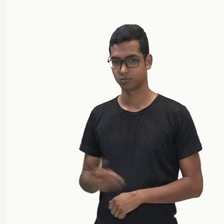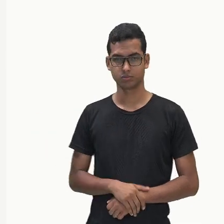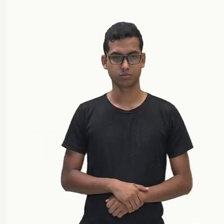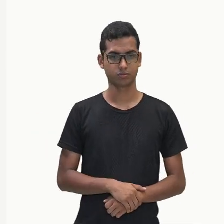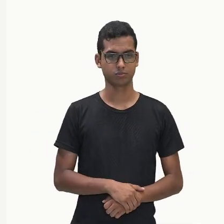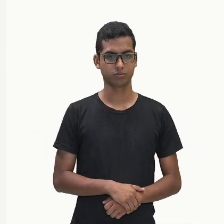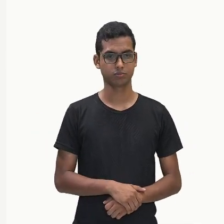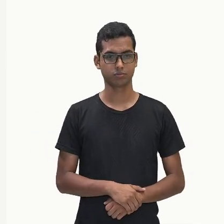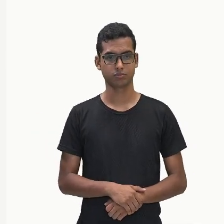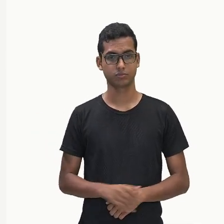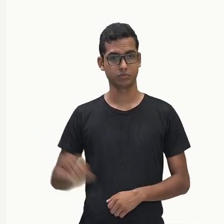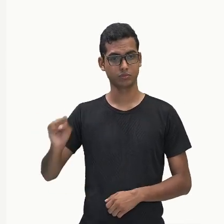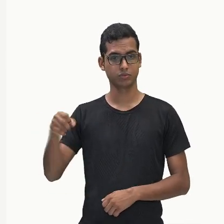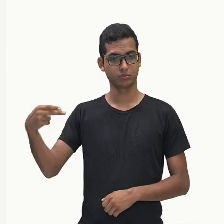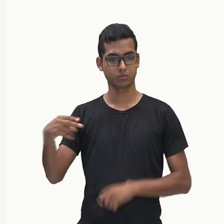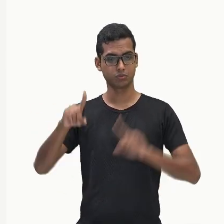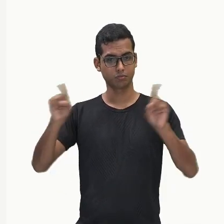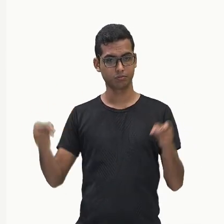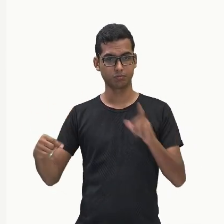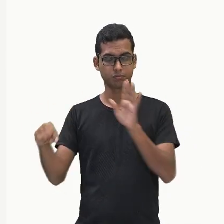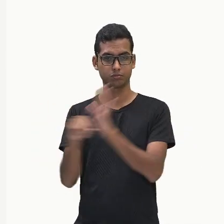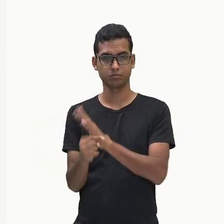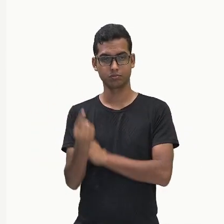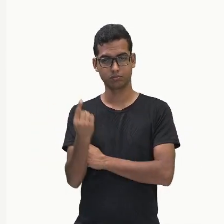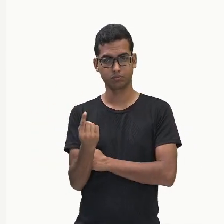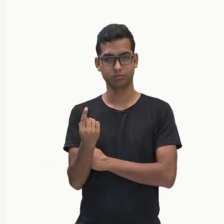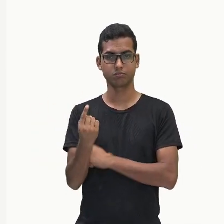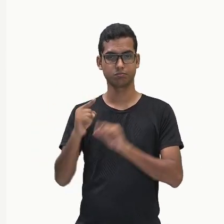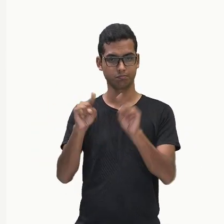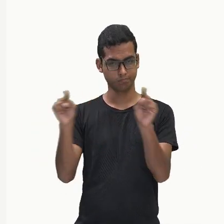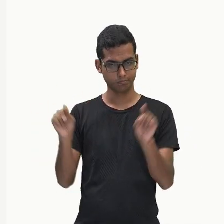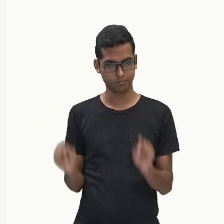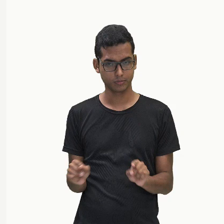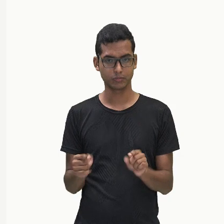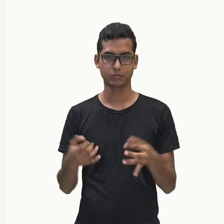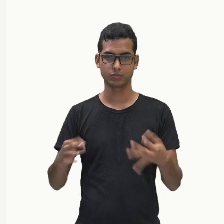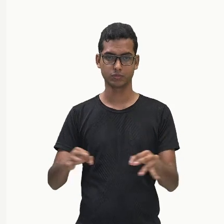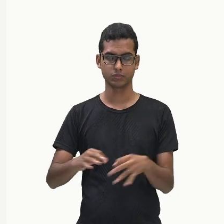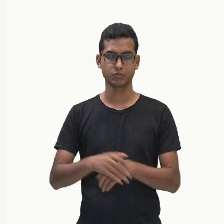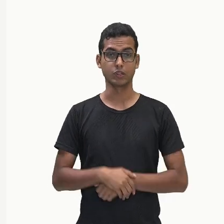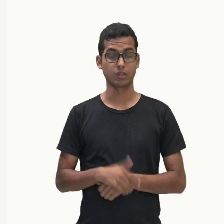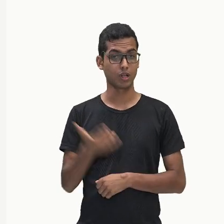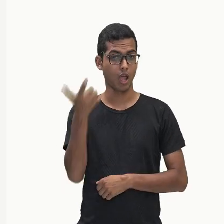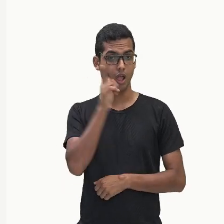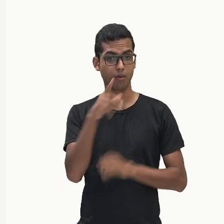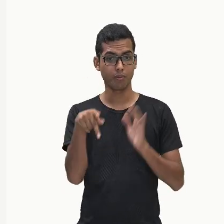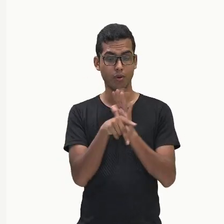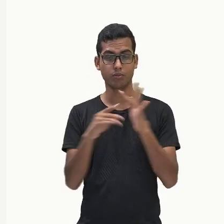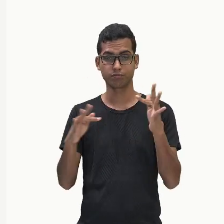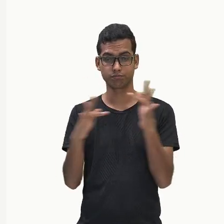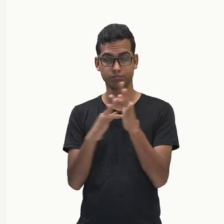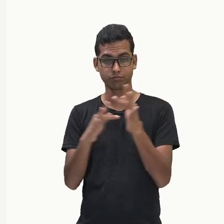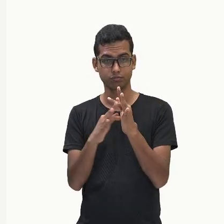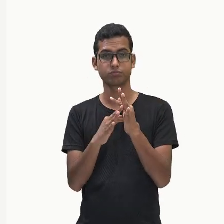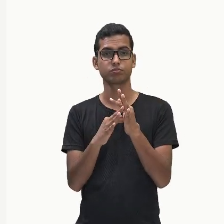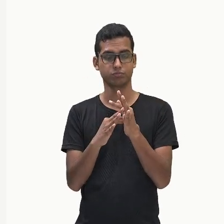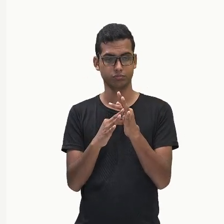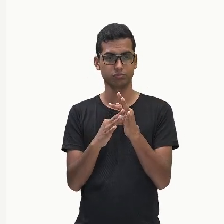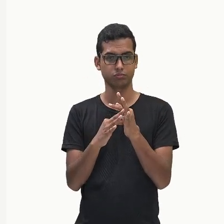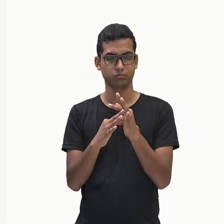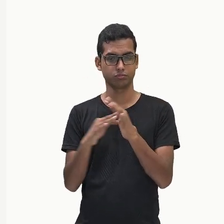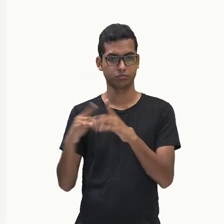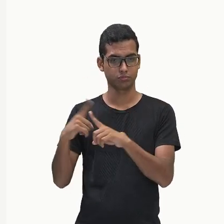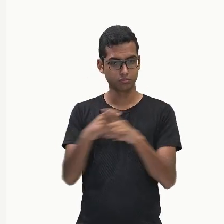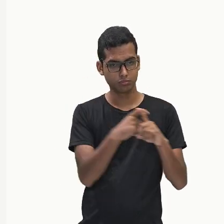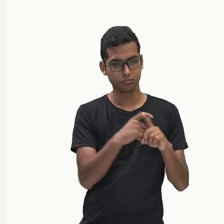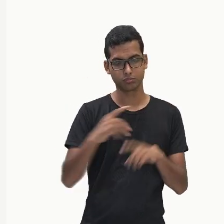menos 1 entre chaves. Essa é a solução, então, para essa função polinomial do terceiro grau. Lembrando que são